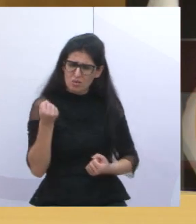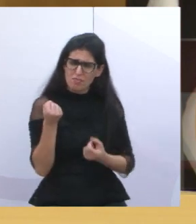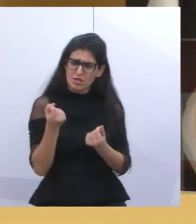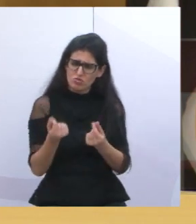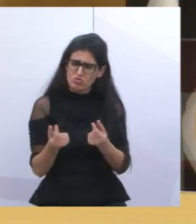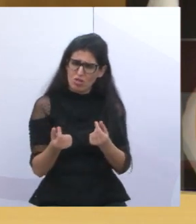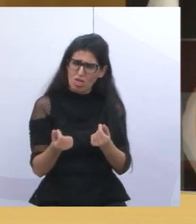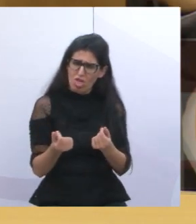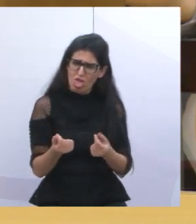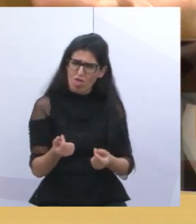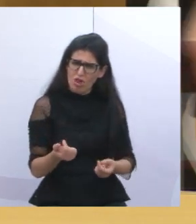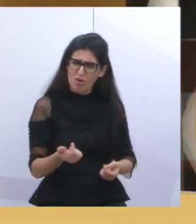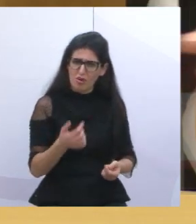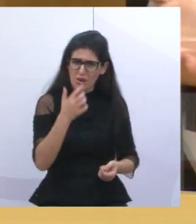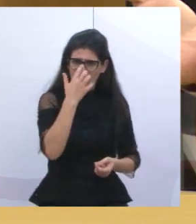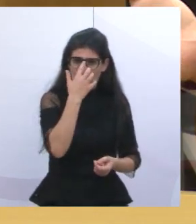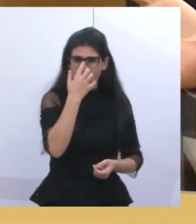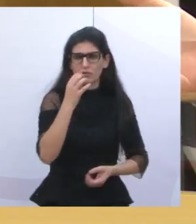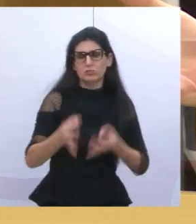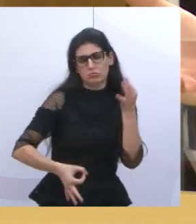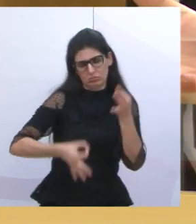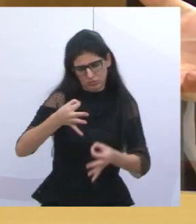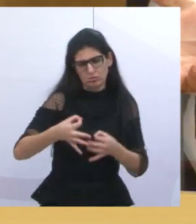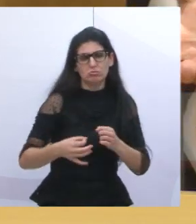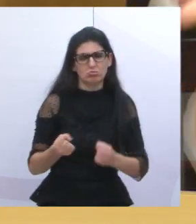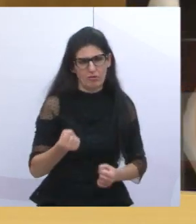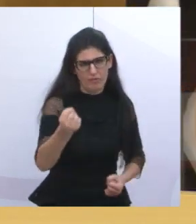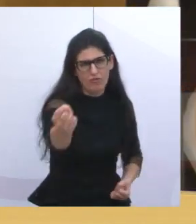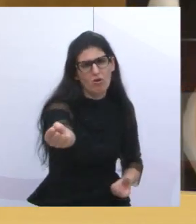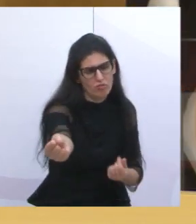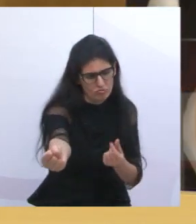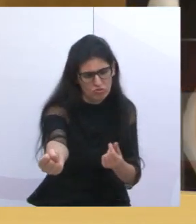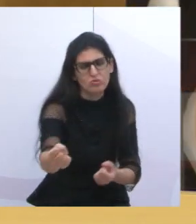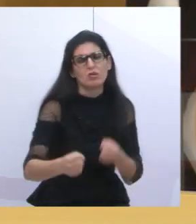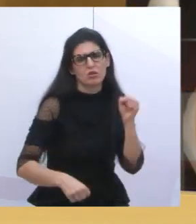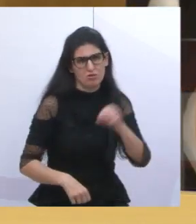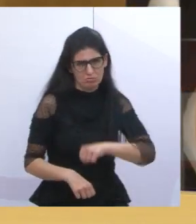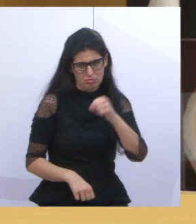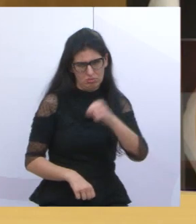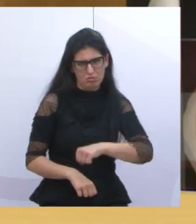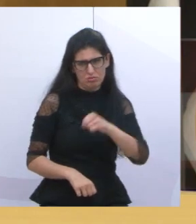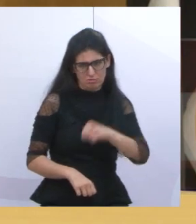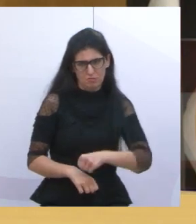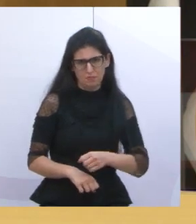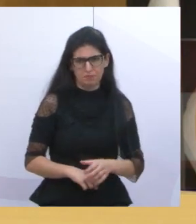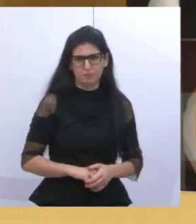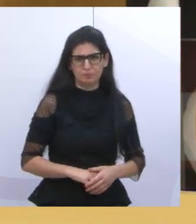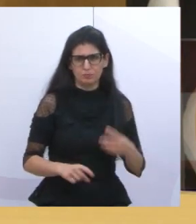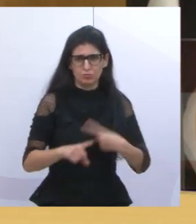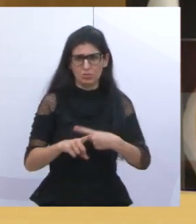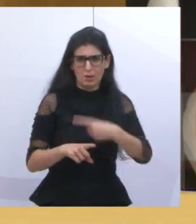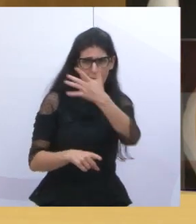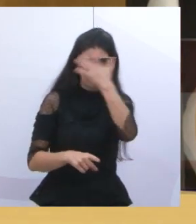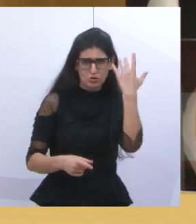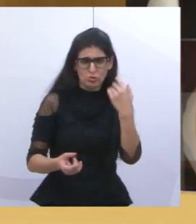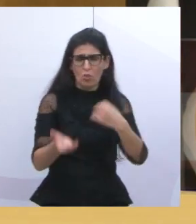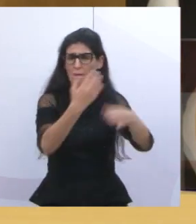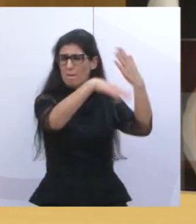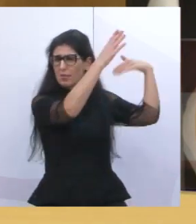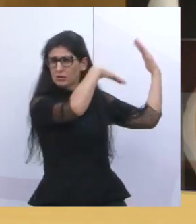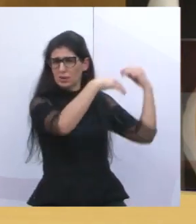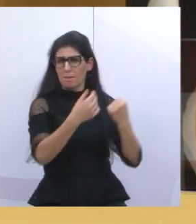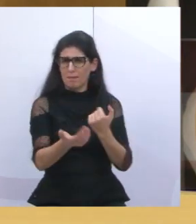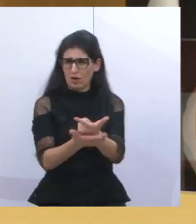vai dizer, olha, vai devolver, se judicialmente, claro, vai devolver, porque é justo aquelas pessoas que pagaram também questionar